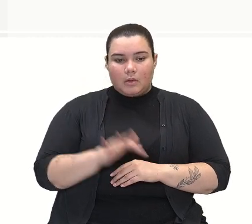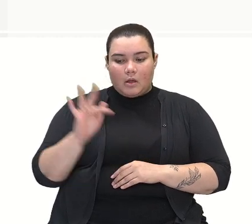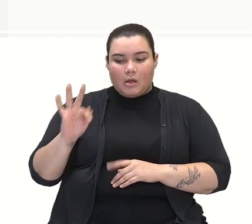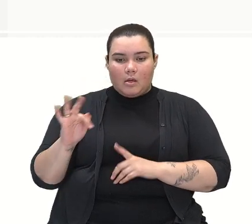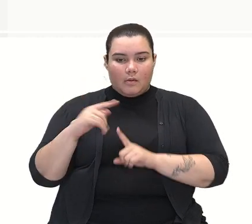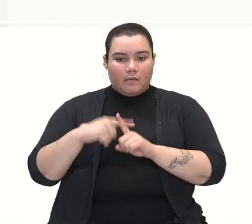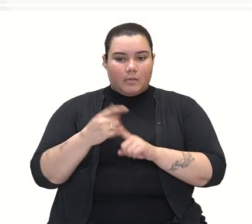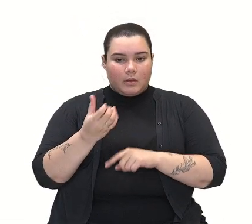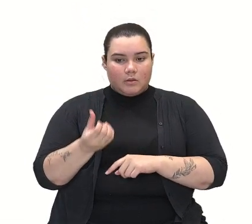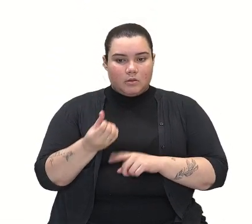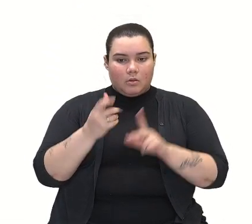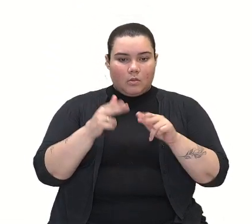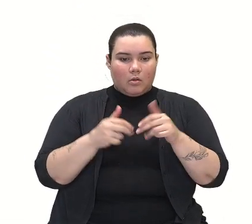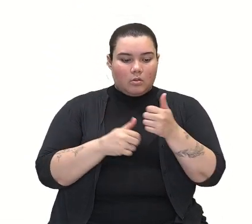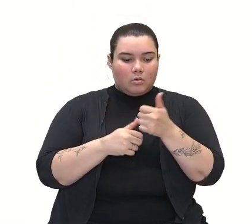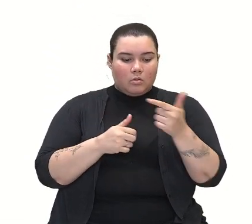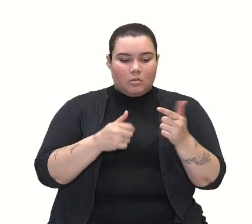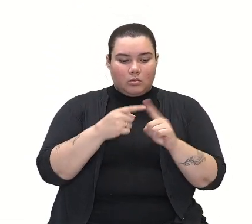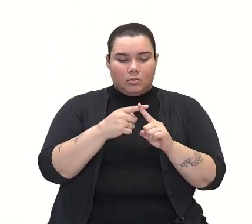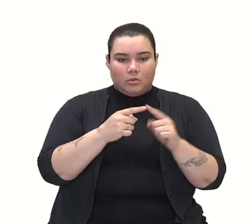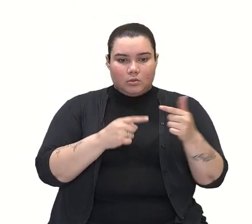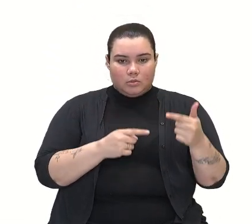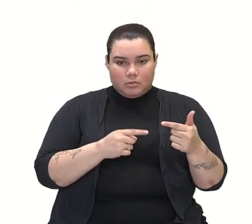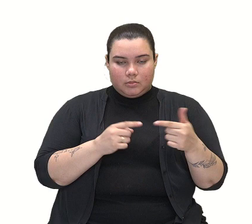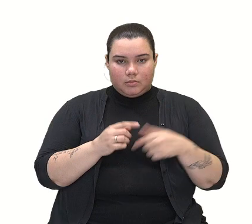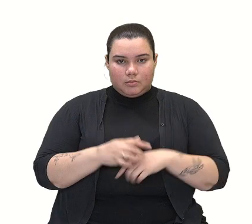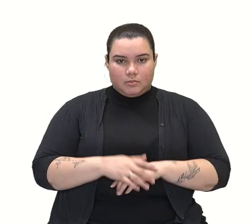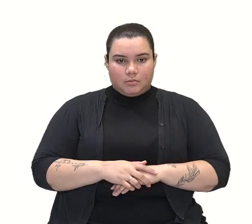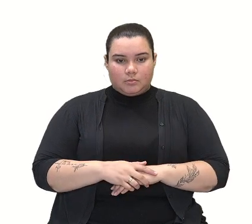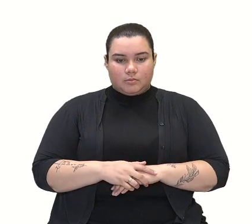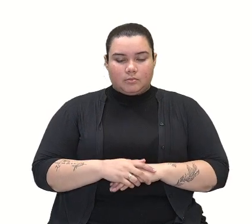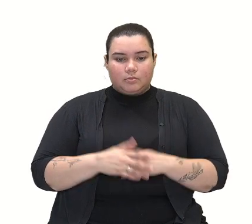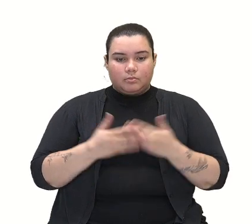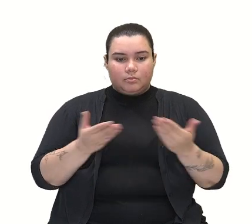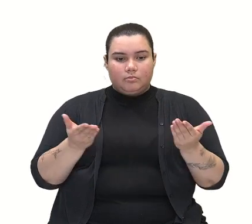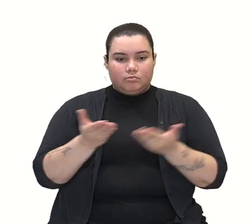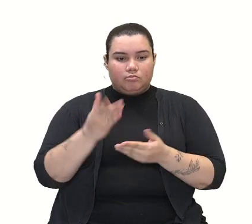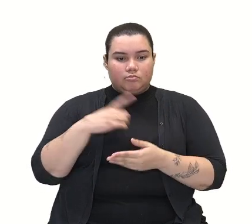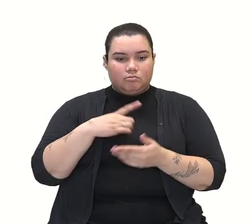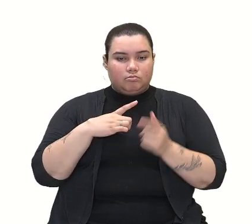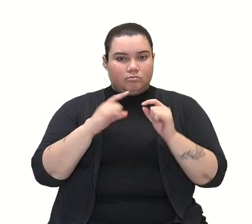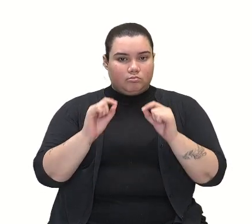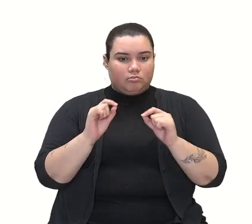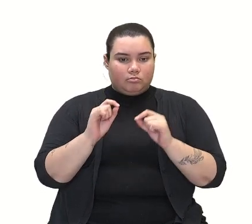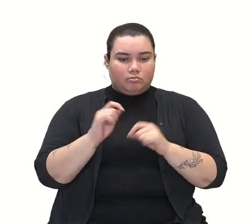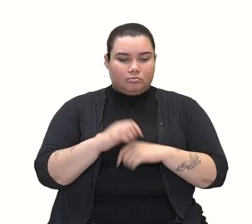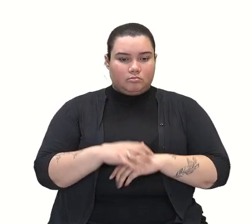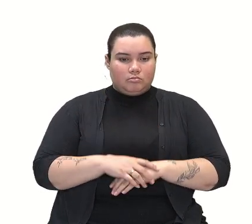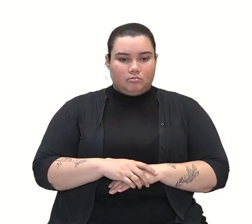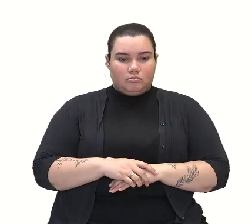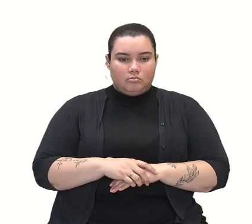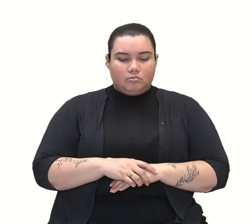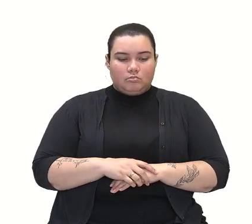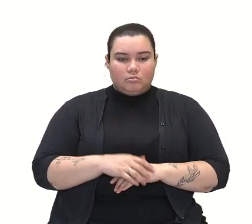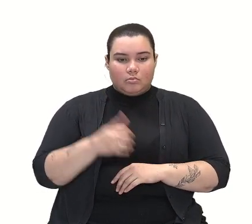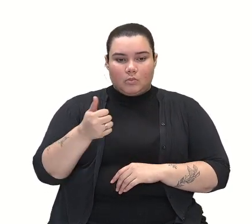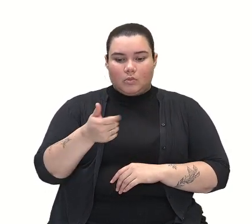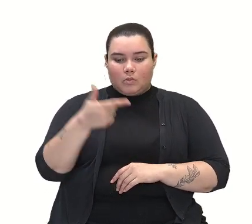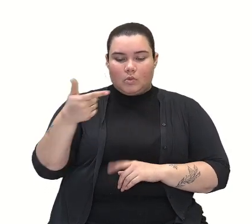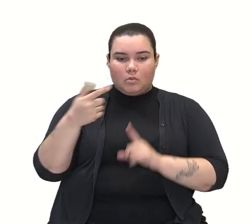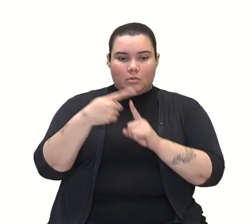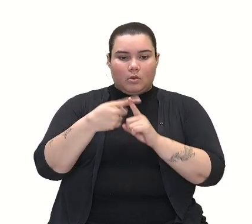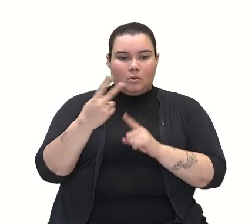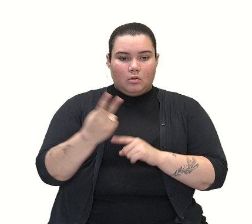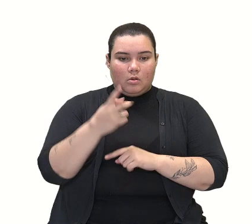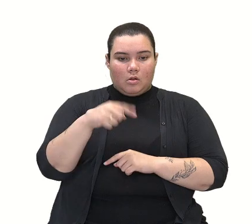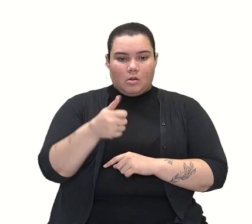12 mais 2. Então, a gente vai ter o seguinte, ó. 12 mais 2 é